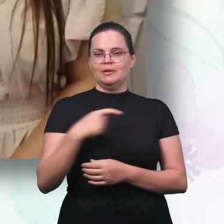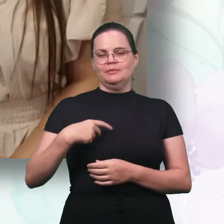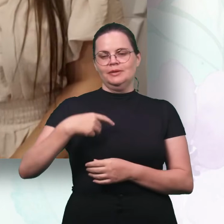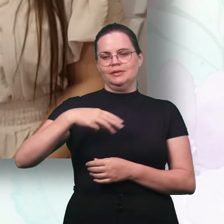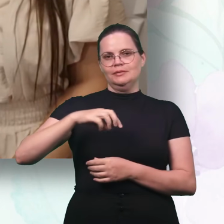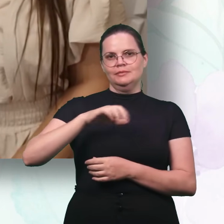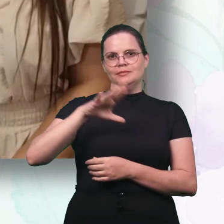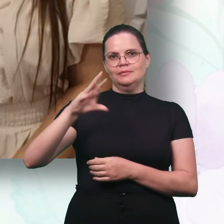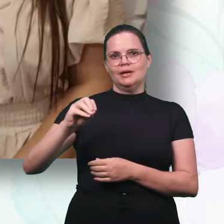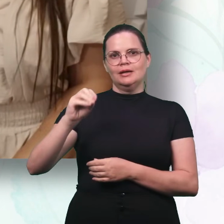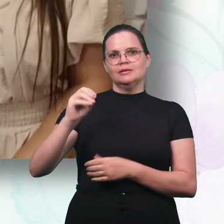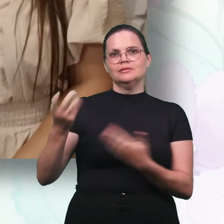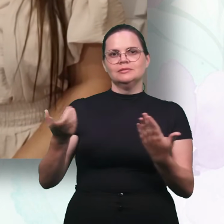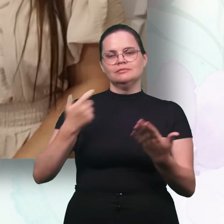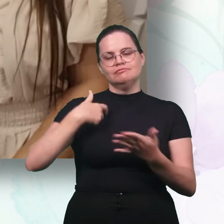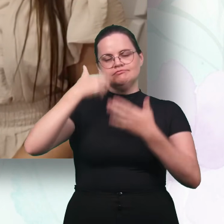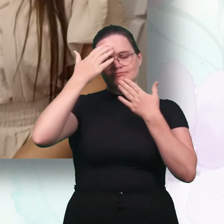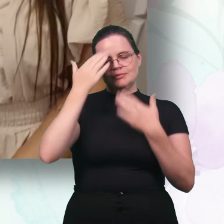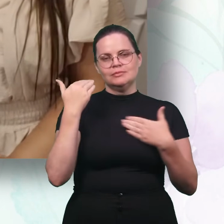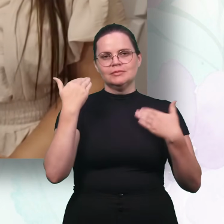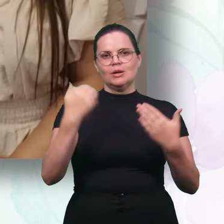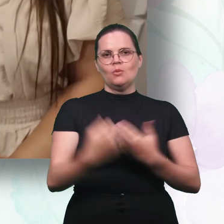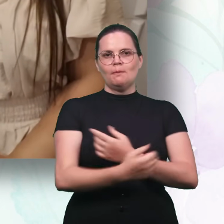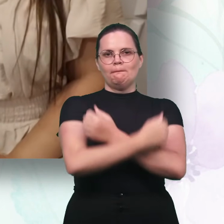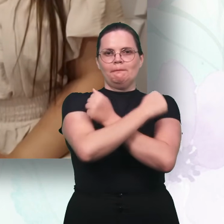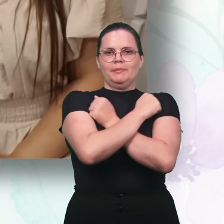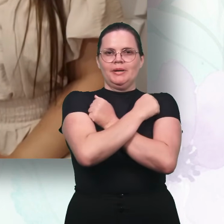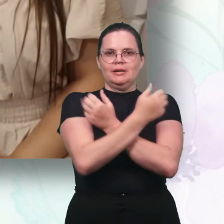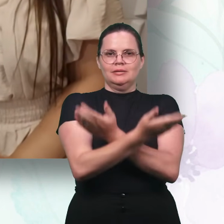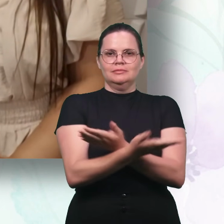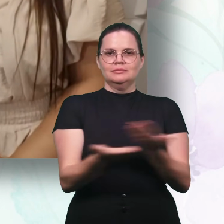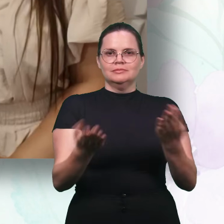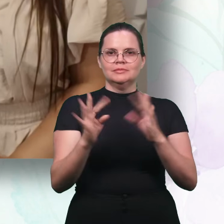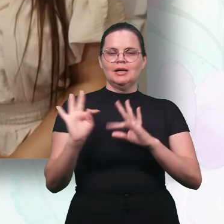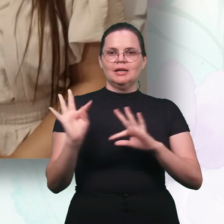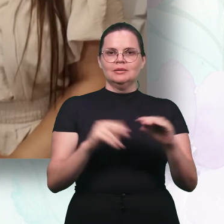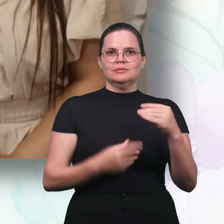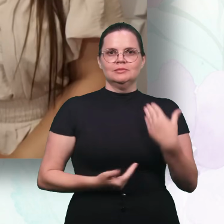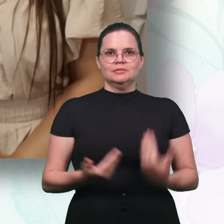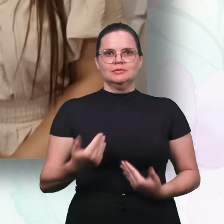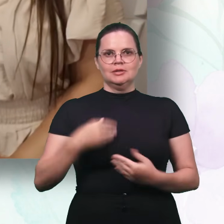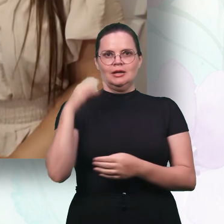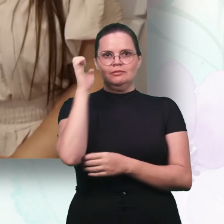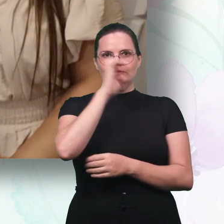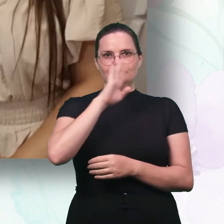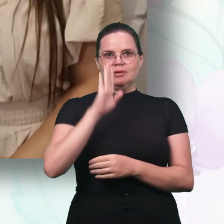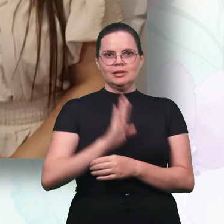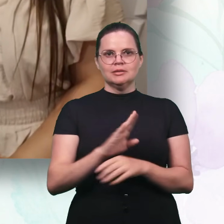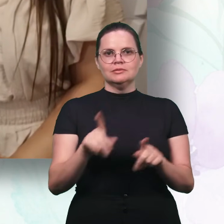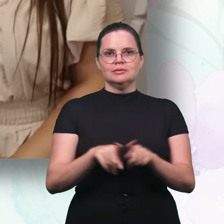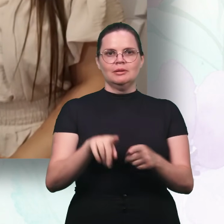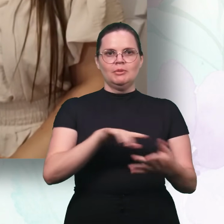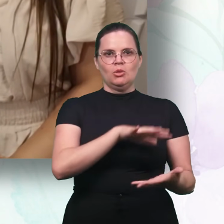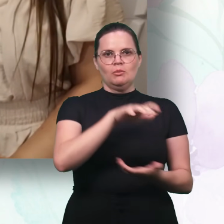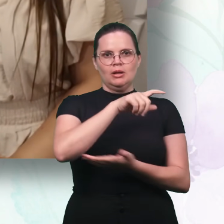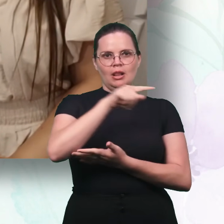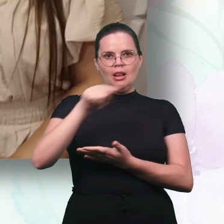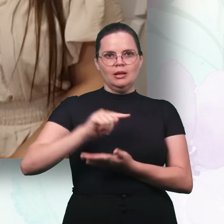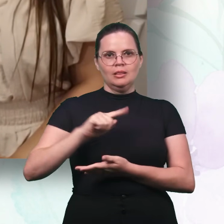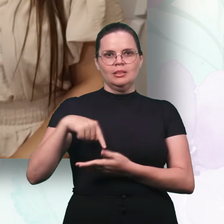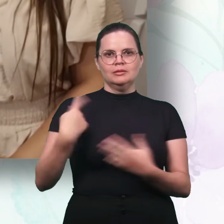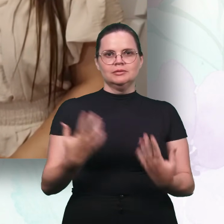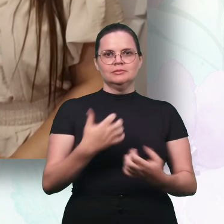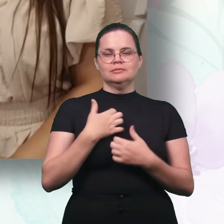Márcio, queremos enviar un fuerte abrazo a todos nuestros hermanos de Brasil y de todo el mundo. Nuestra